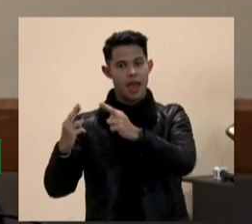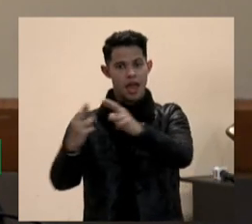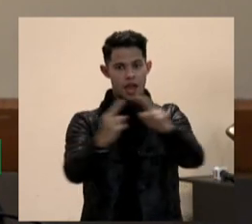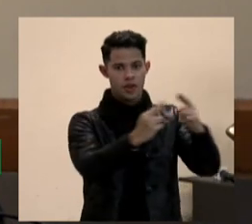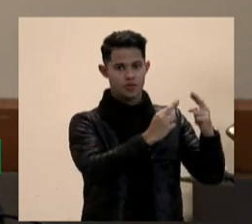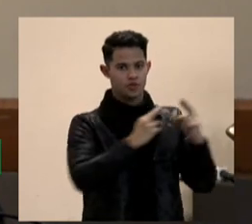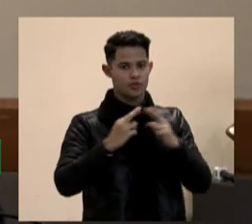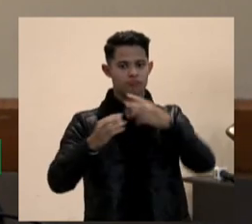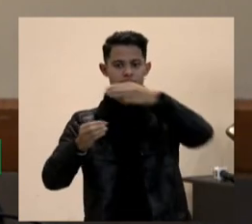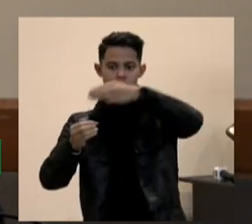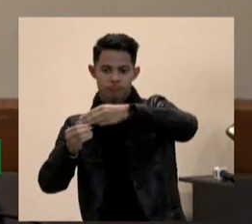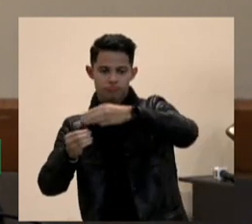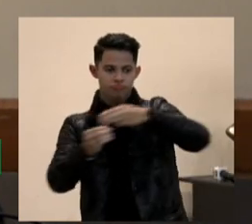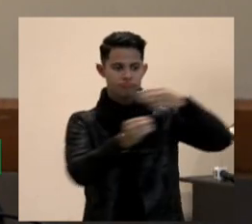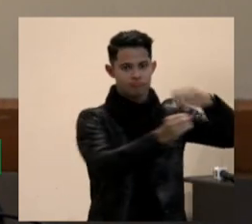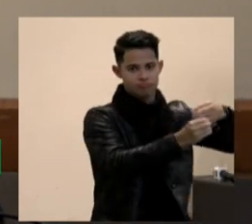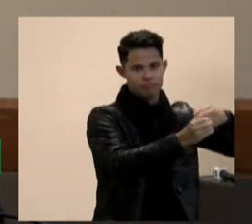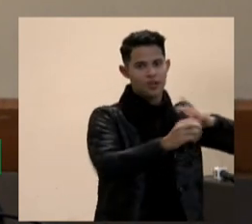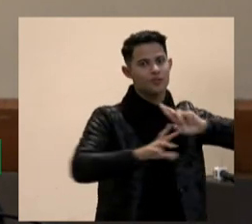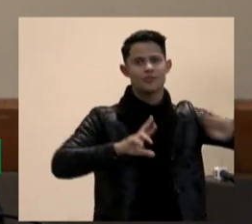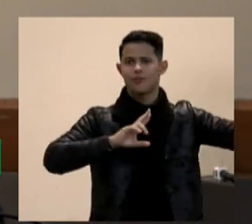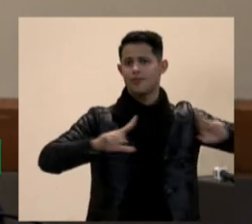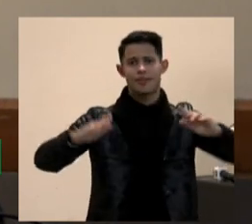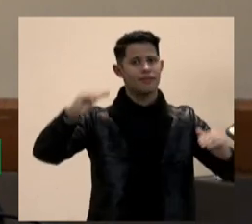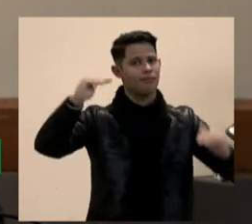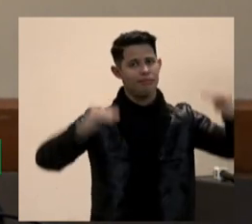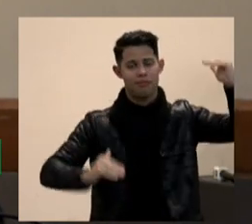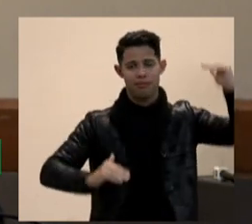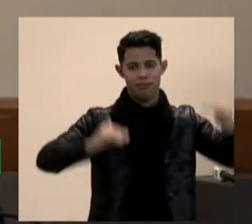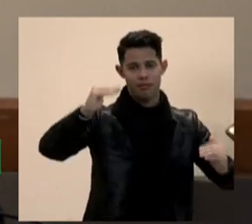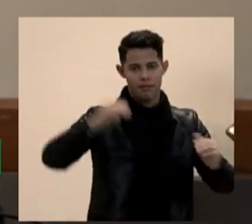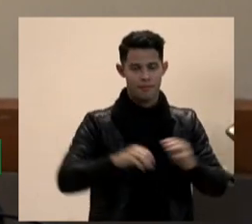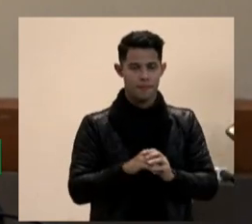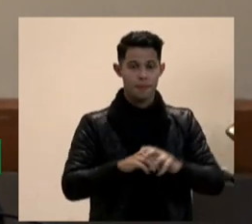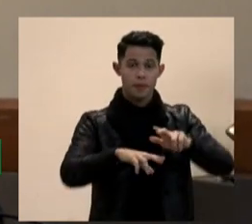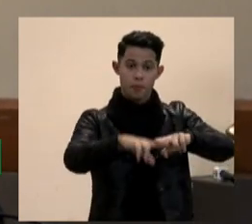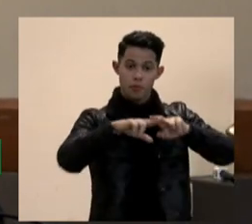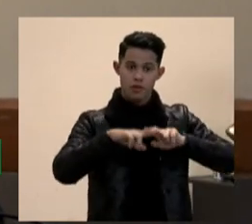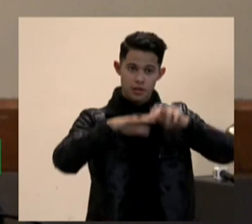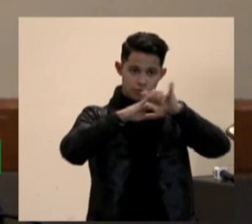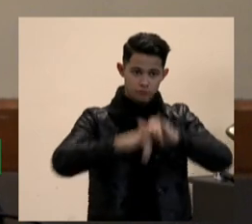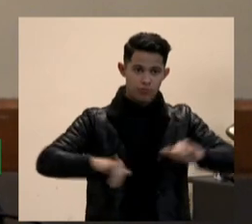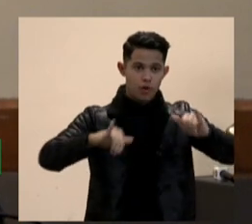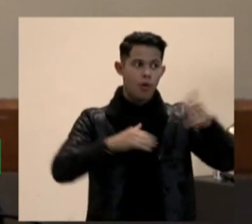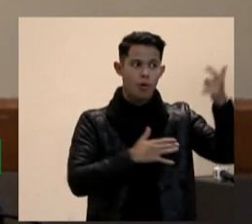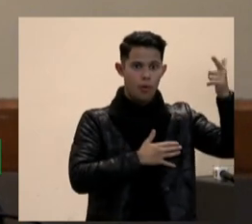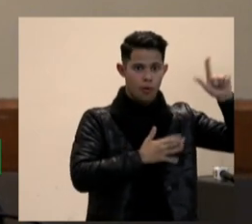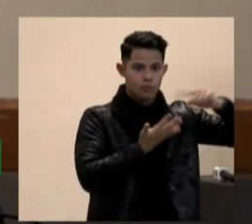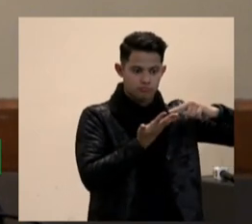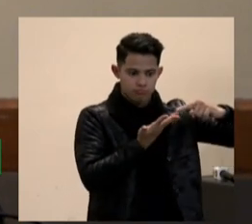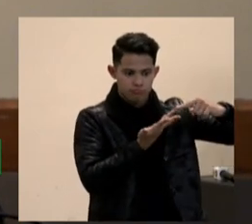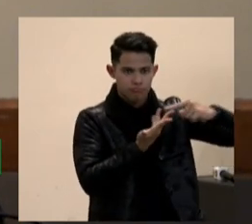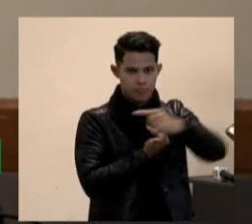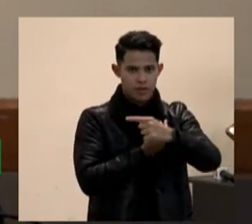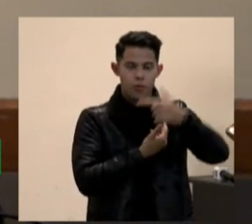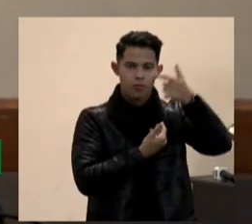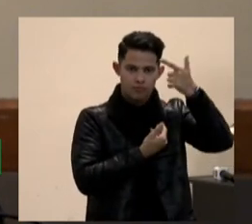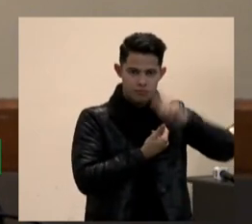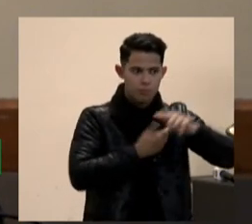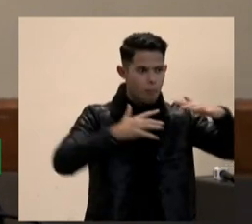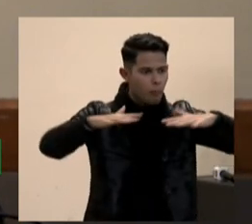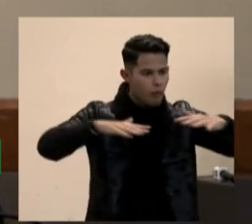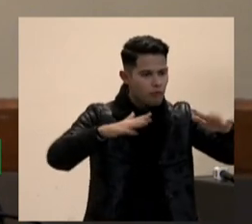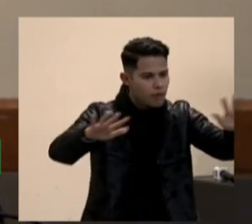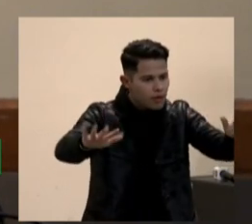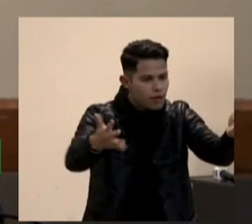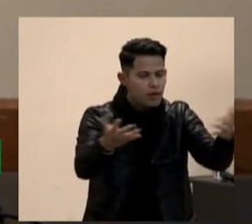aí eu quero chamar a atenção para outros elementos que nos mostram e que nos chamam a atenção para essa desigualdade, né? Quando